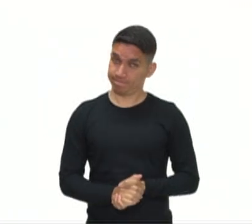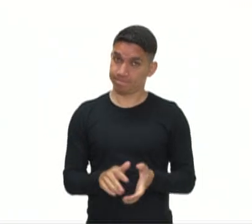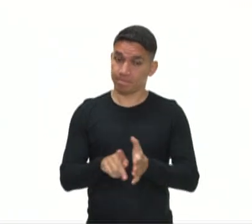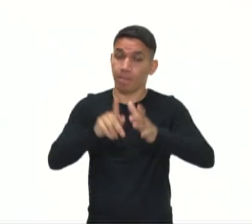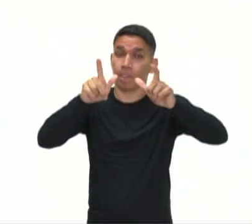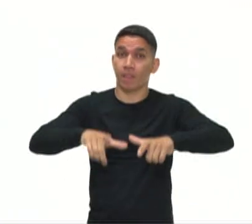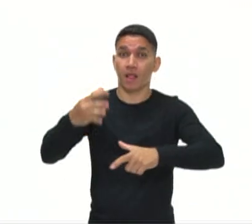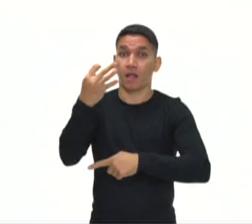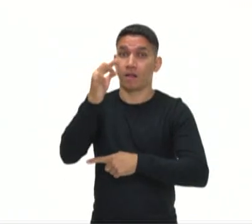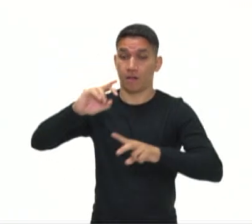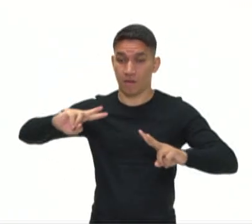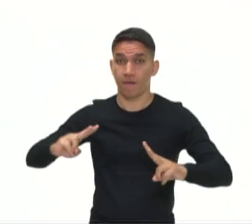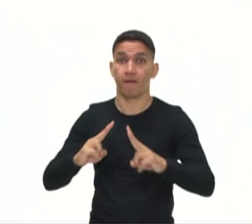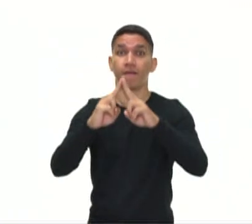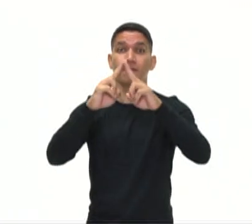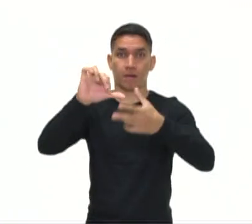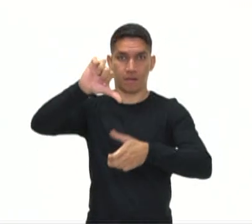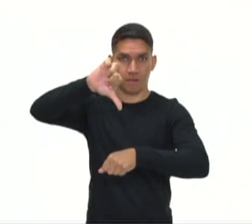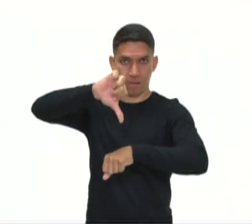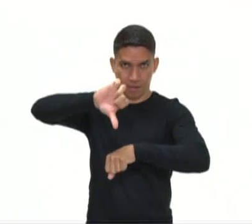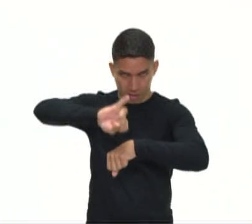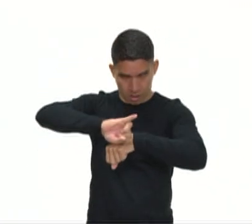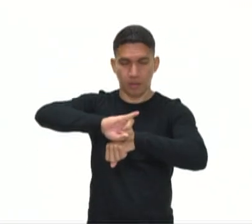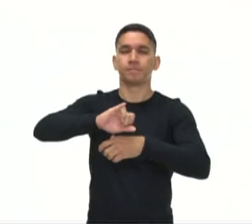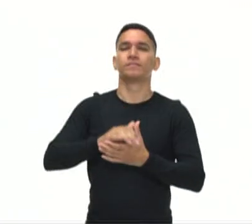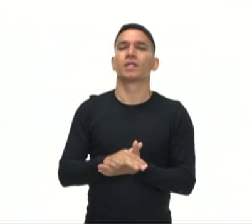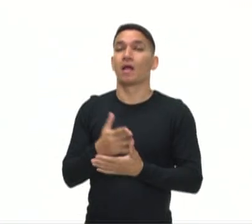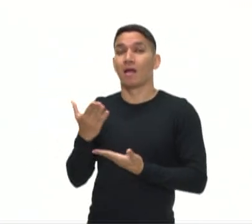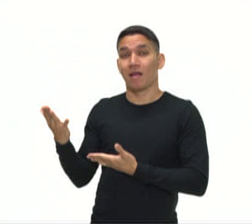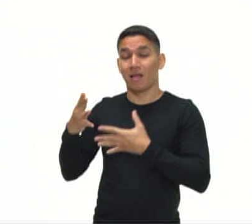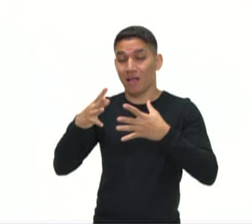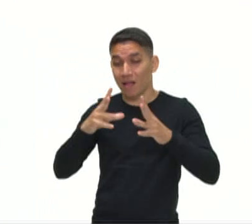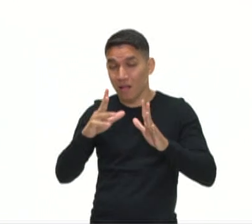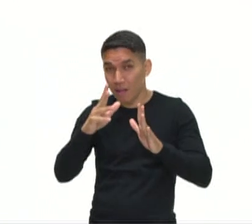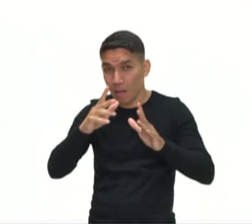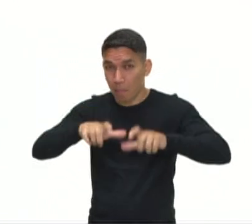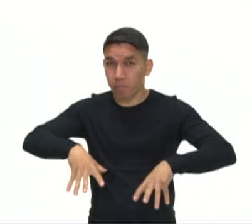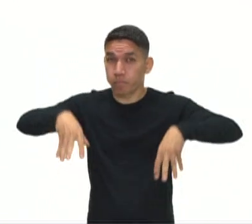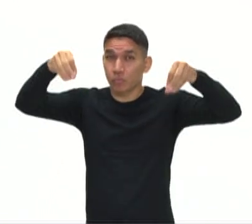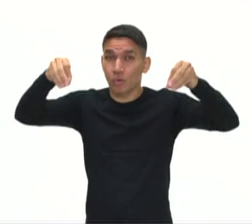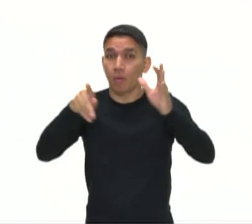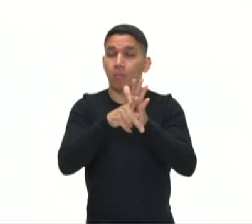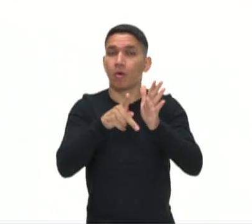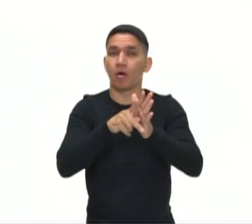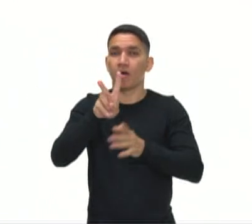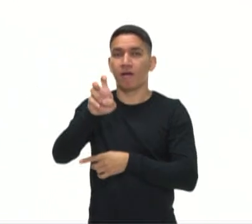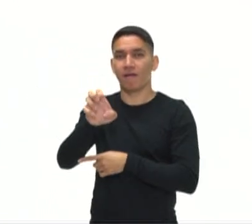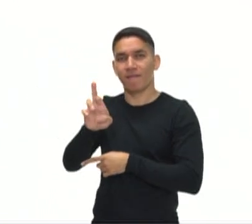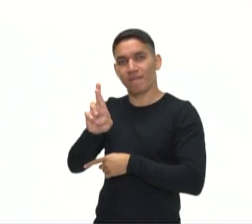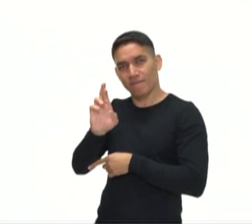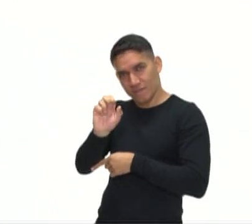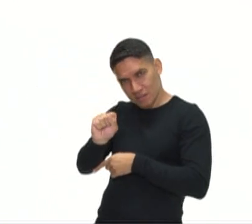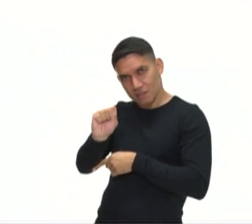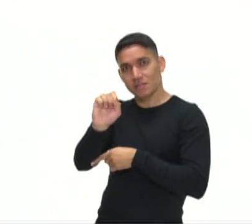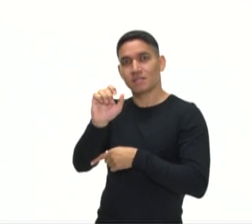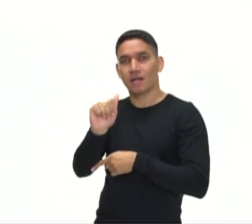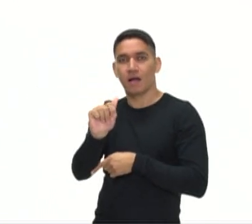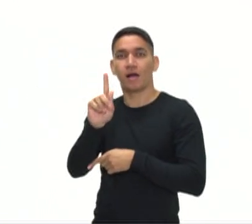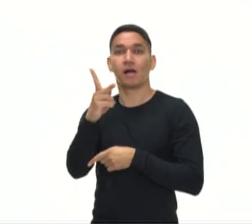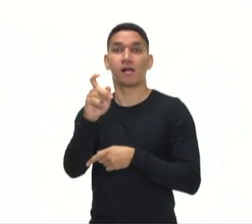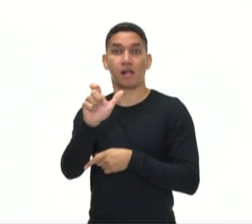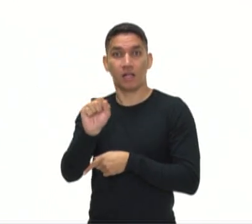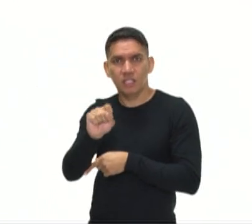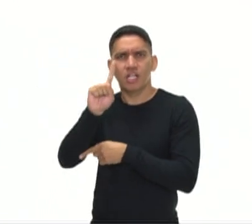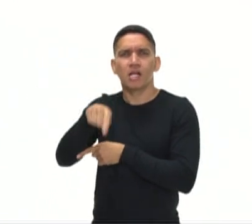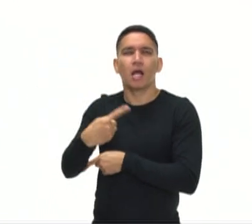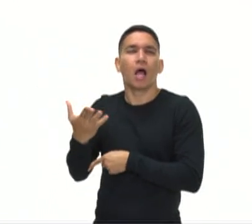Localizado em Paris, o Palácio de Versalhes foi a residência da monarquia francesa e começou a ser construído